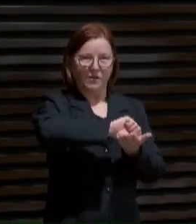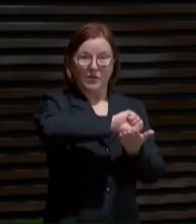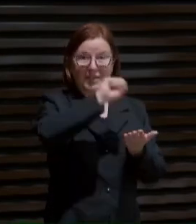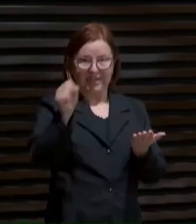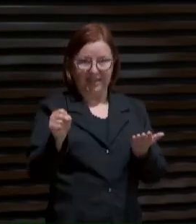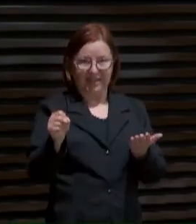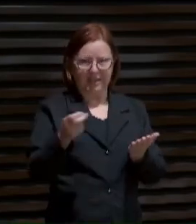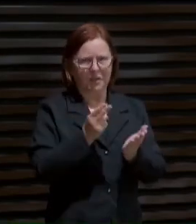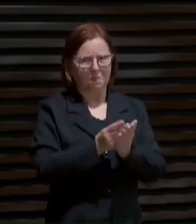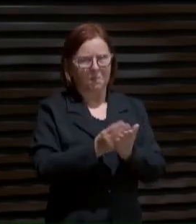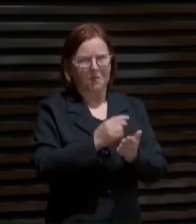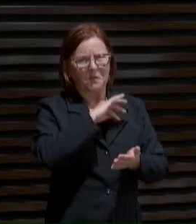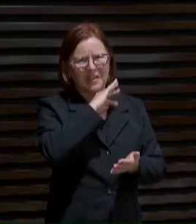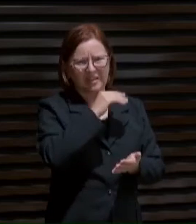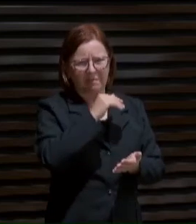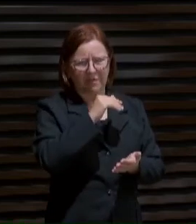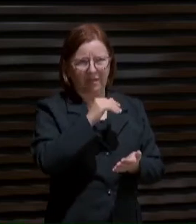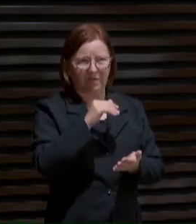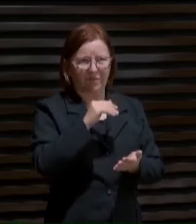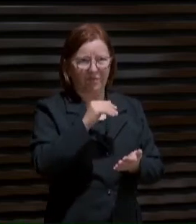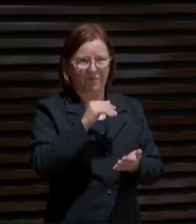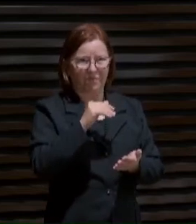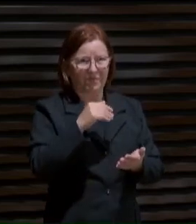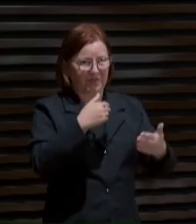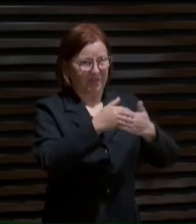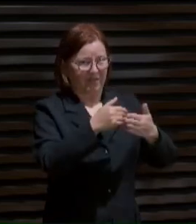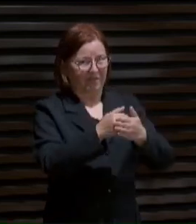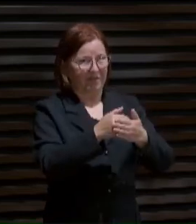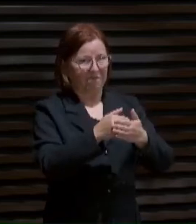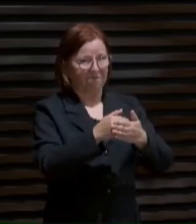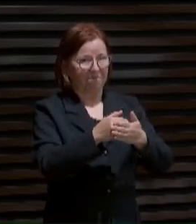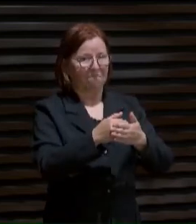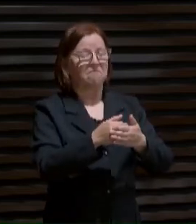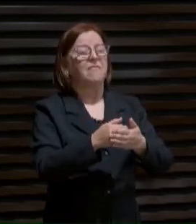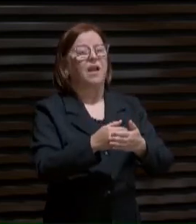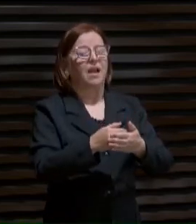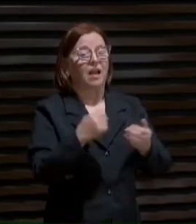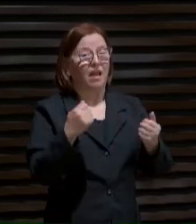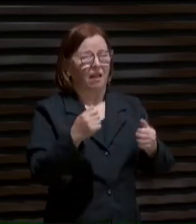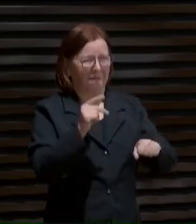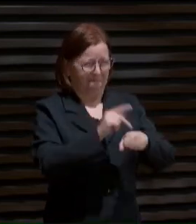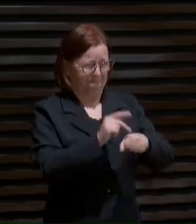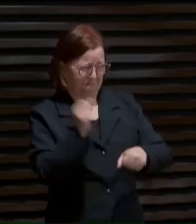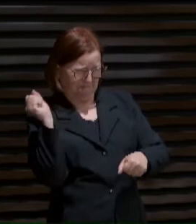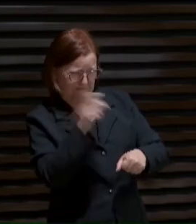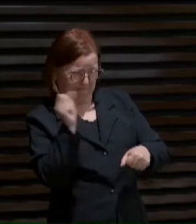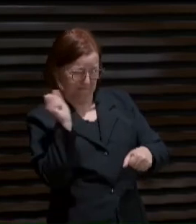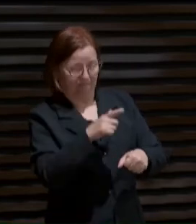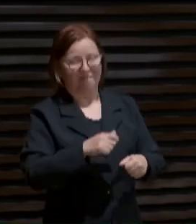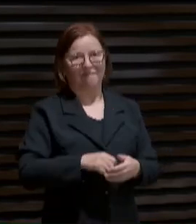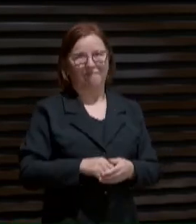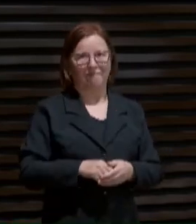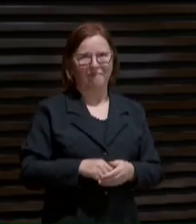ele tocasse um monte de seria fulminado imagine a nós senão entrássemos pelo